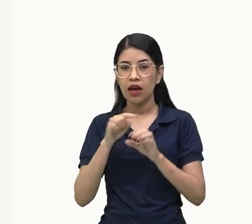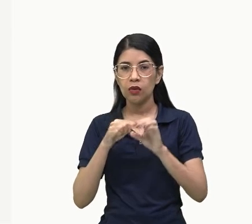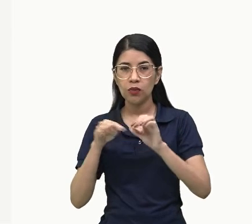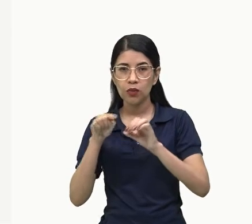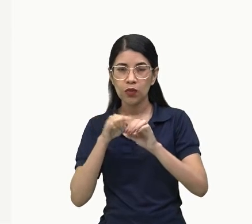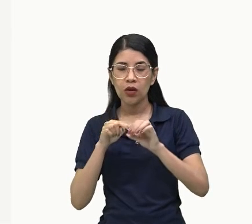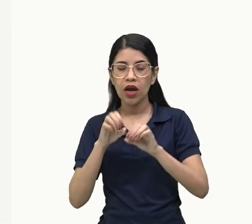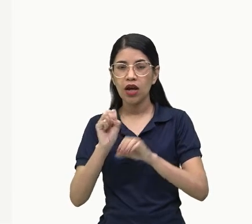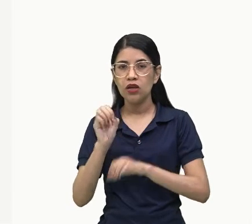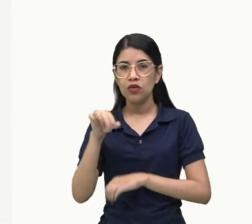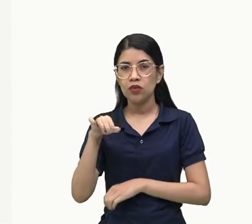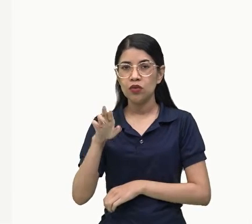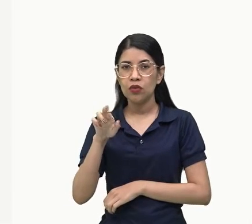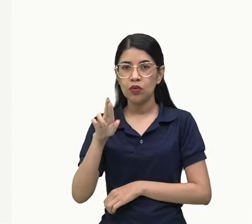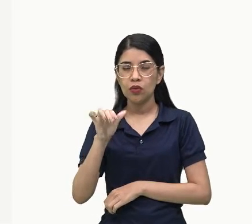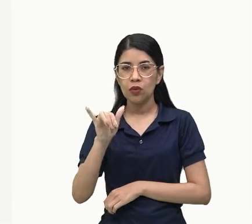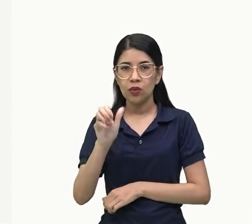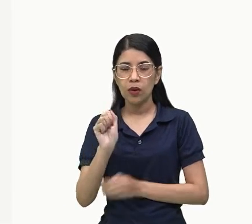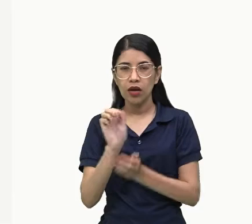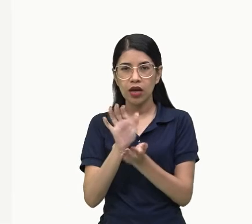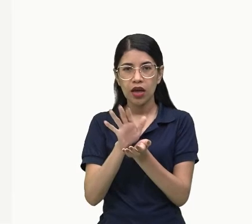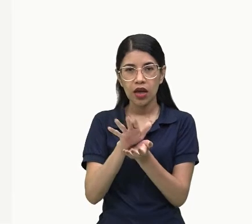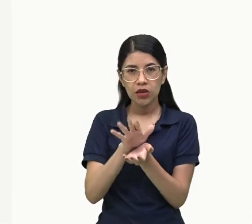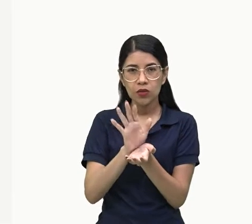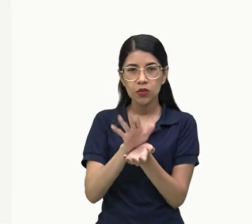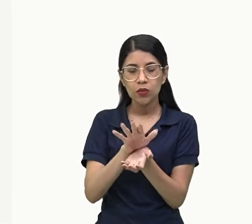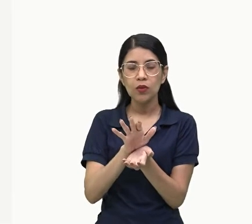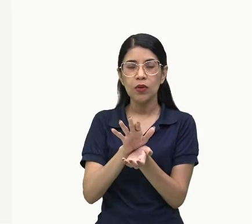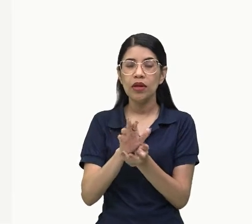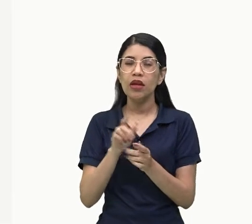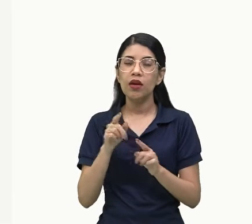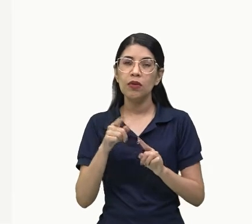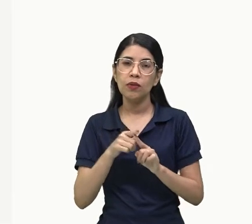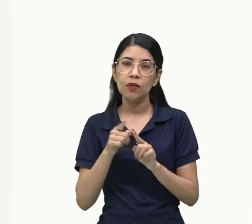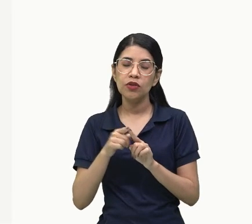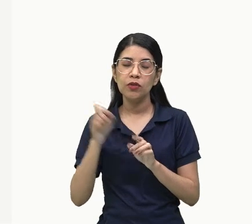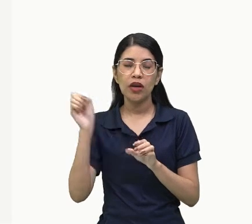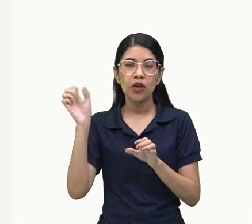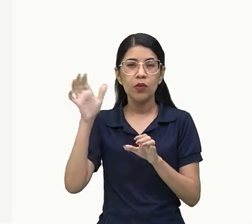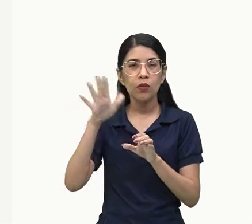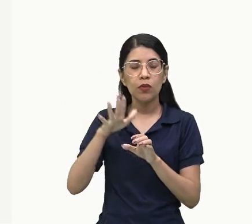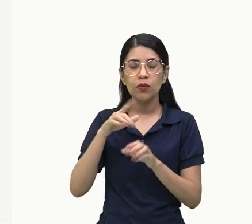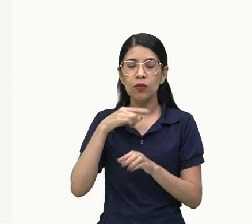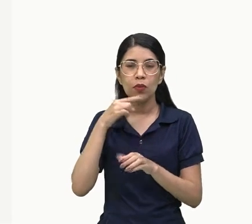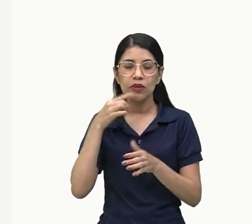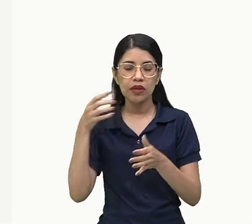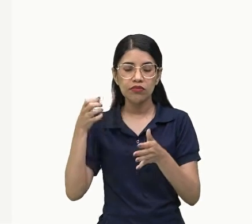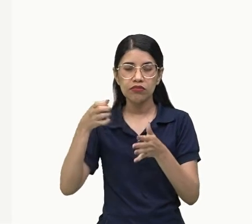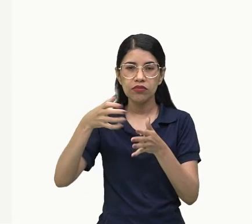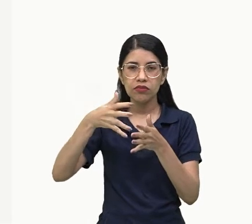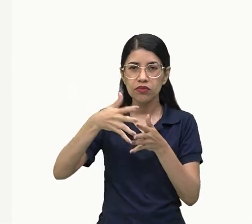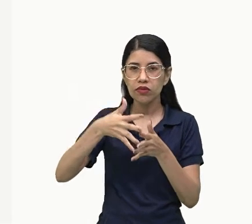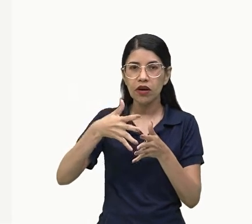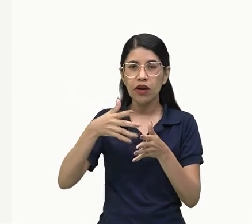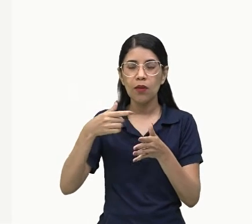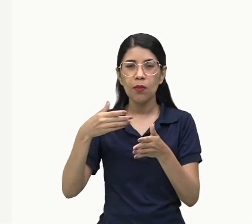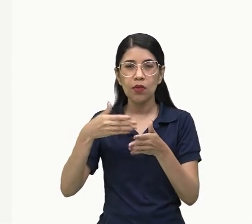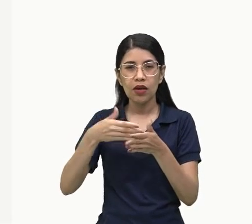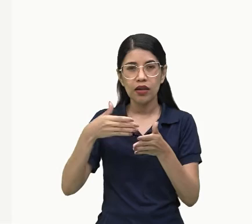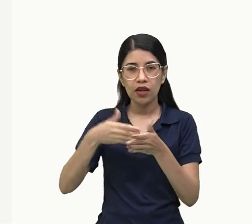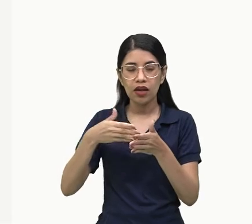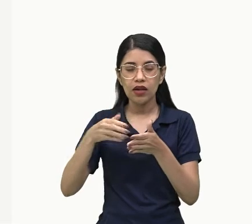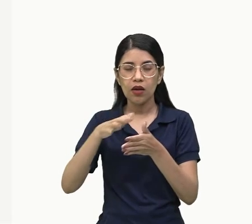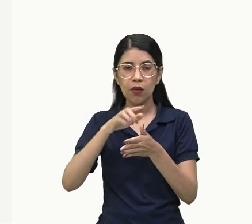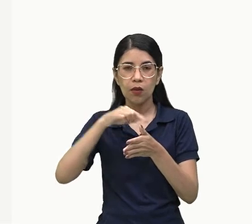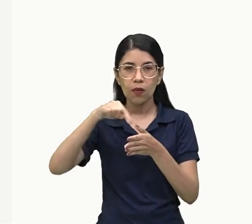ter a sombra, realmente, né? Que é uma parte em que a luz não está conseguindo passar por causa do obstáculo C